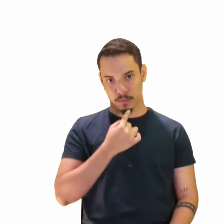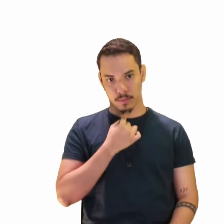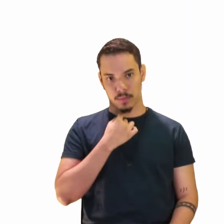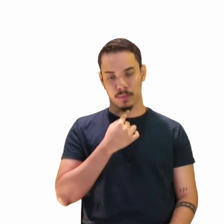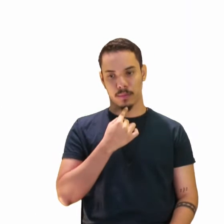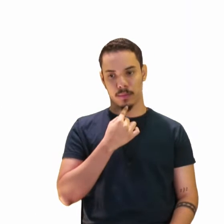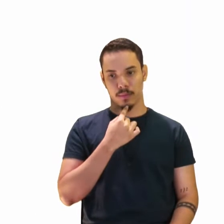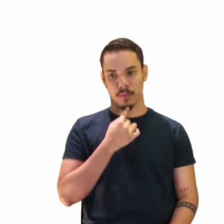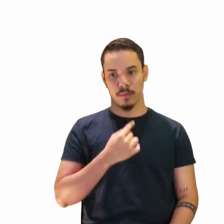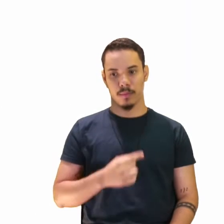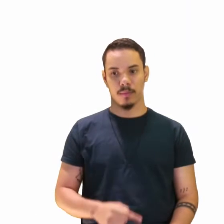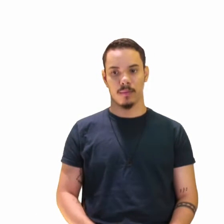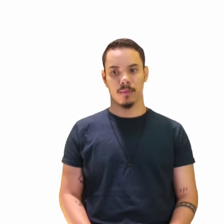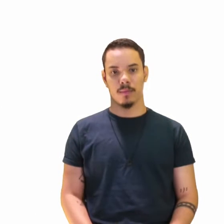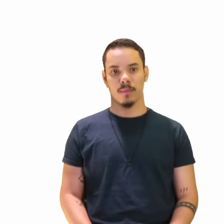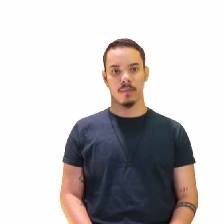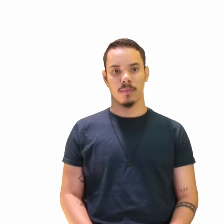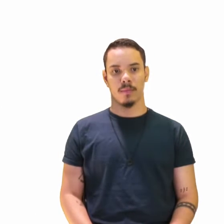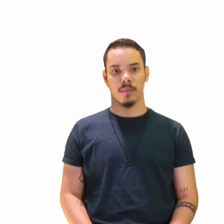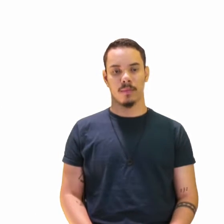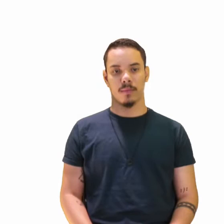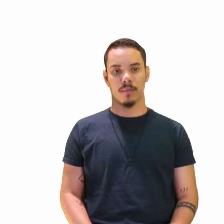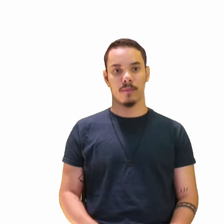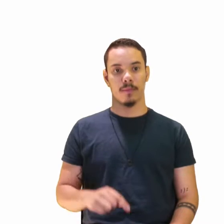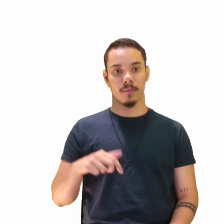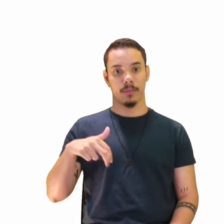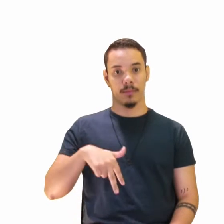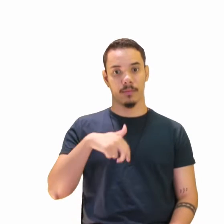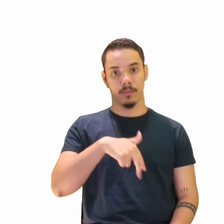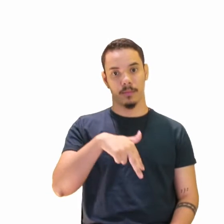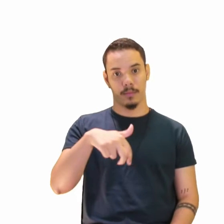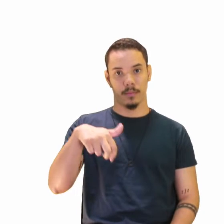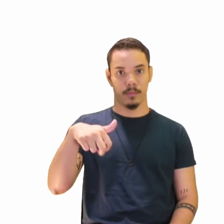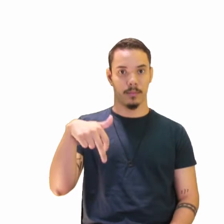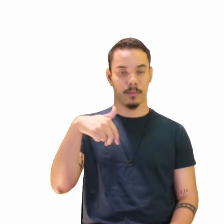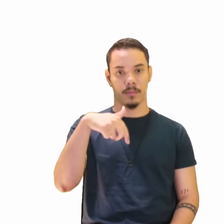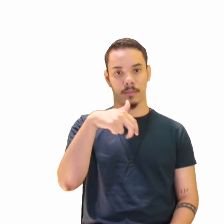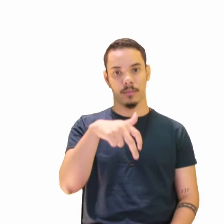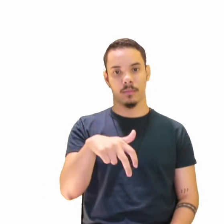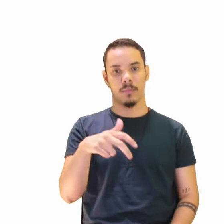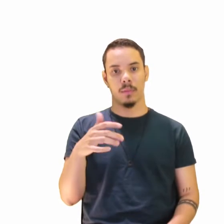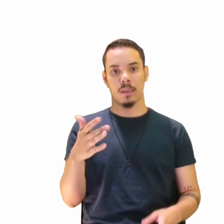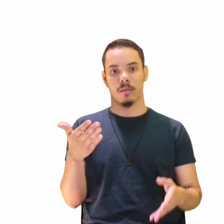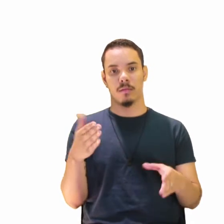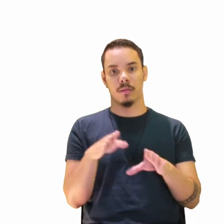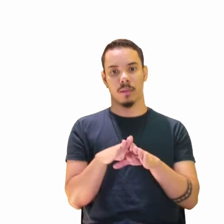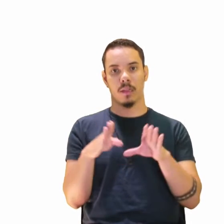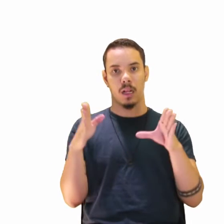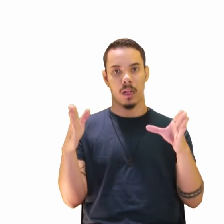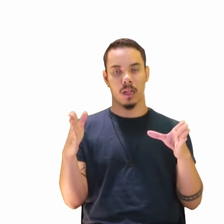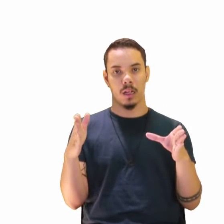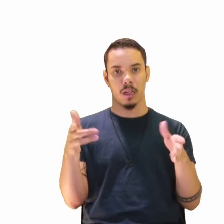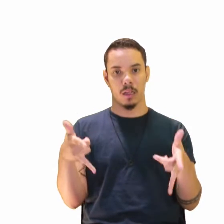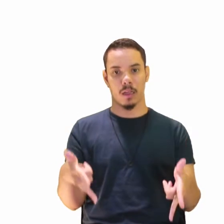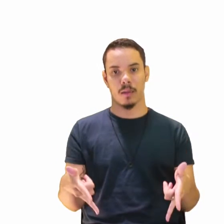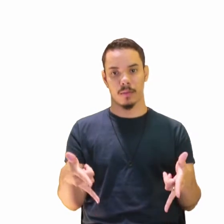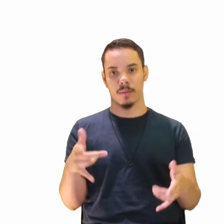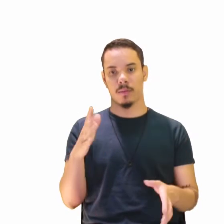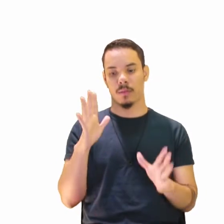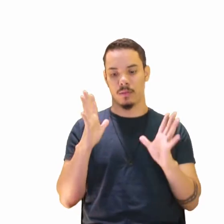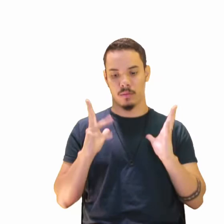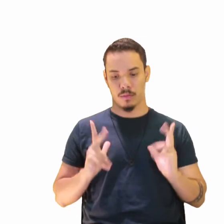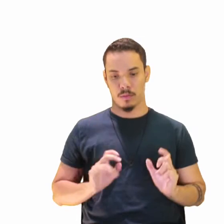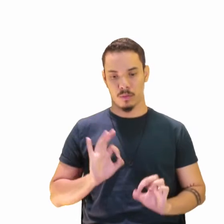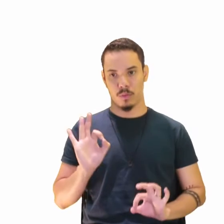acontece? Subir a escada, a cama arrumada, o quarto,